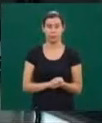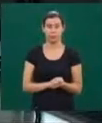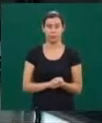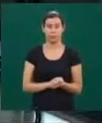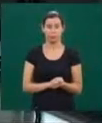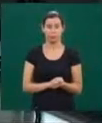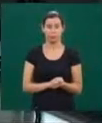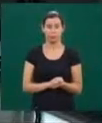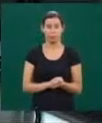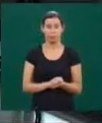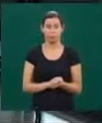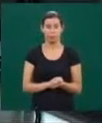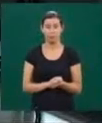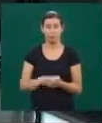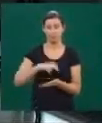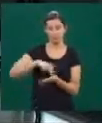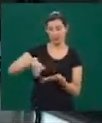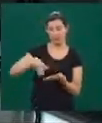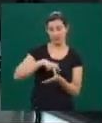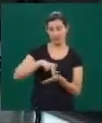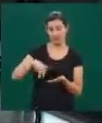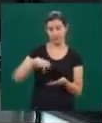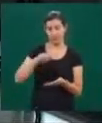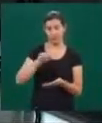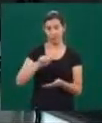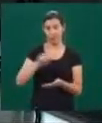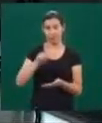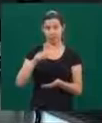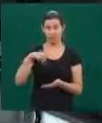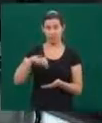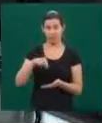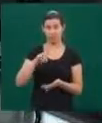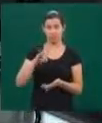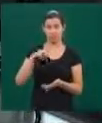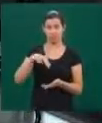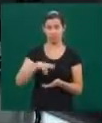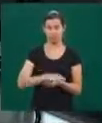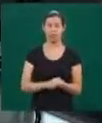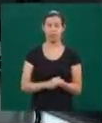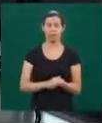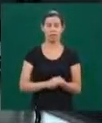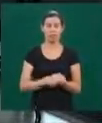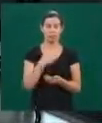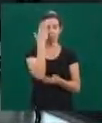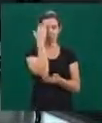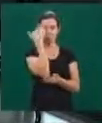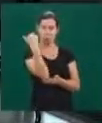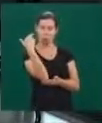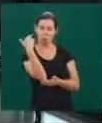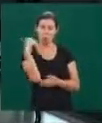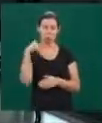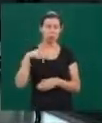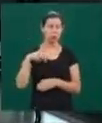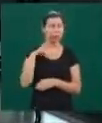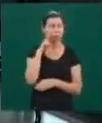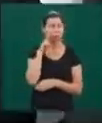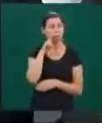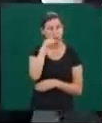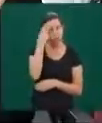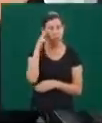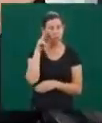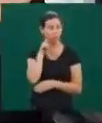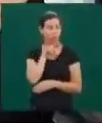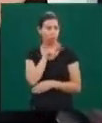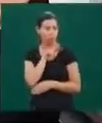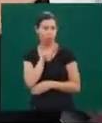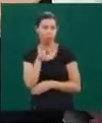O dançarino aí é Alan T. Ele faz sucesso onde passa, e não apenas por ser assim, divertido e engenhoso.